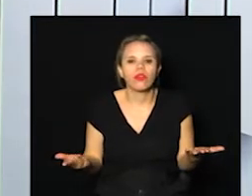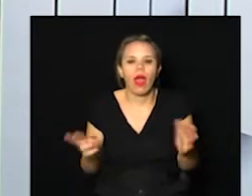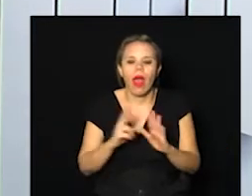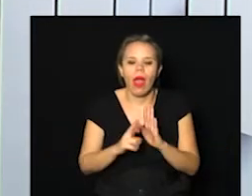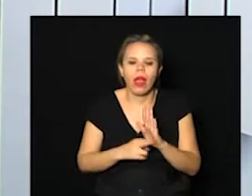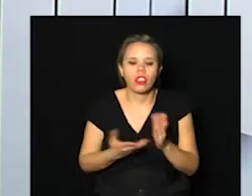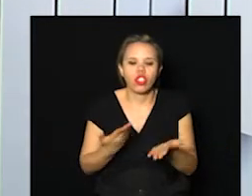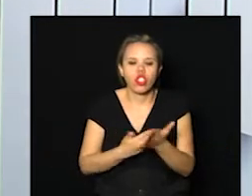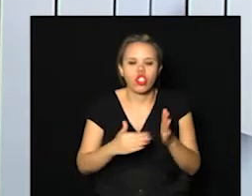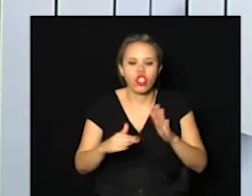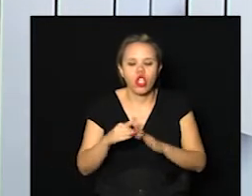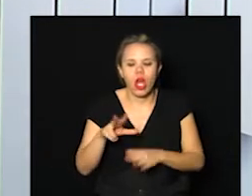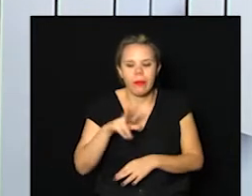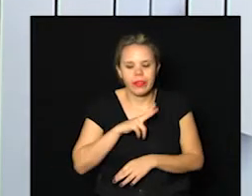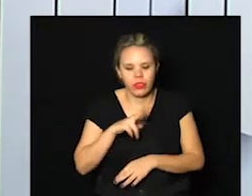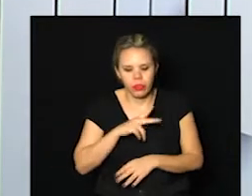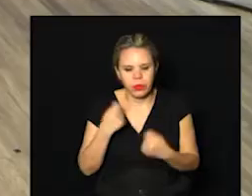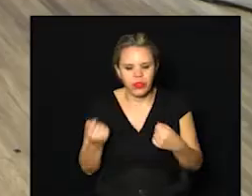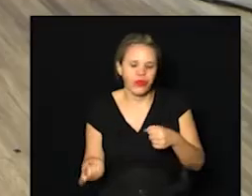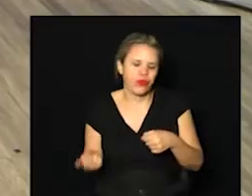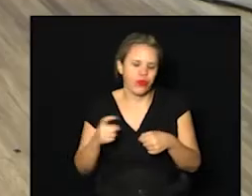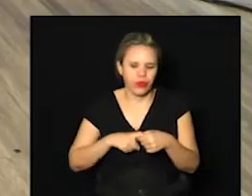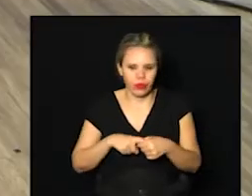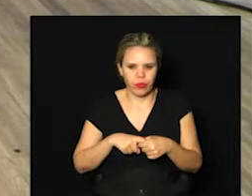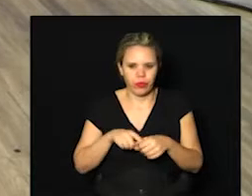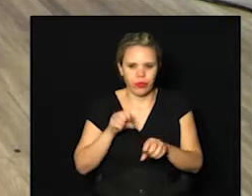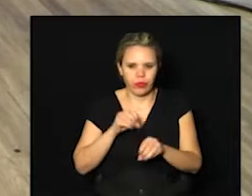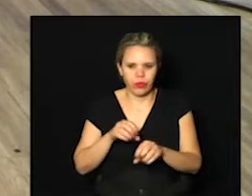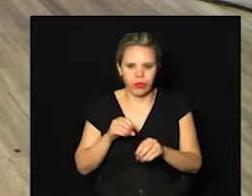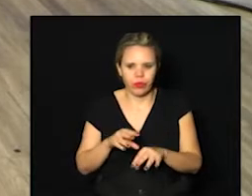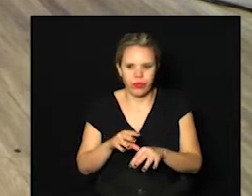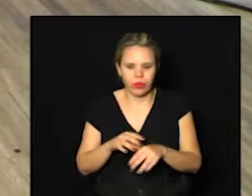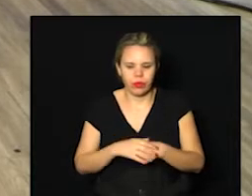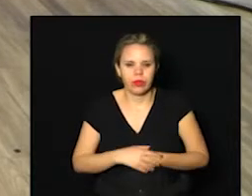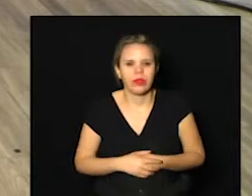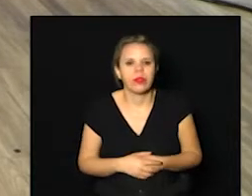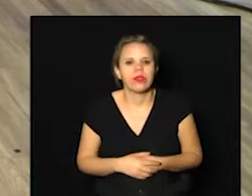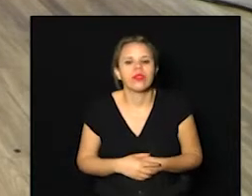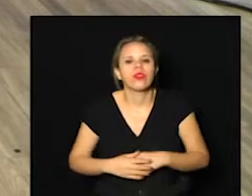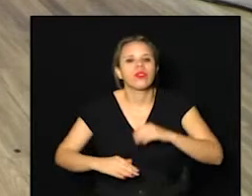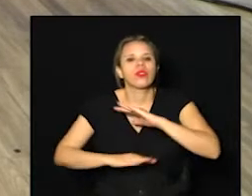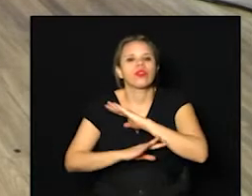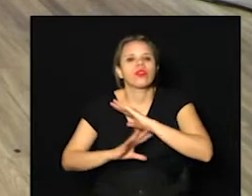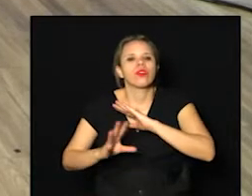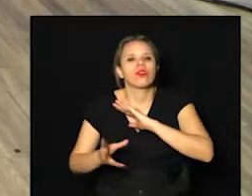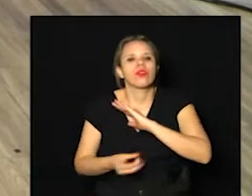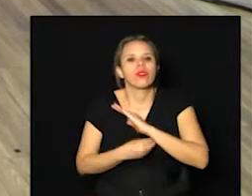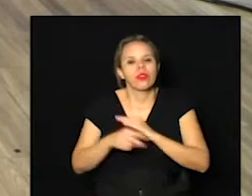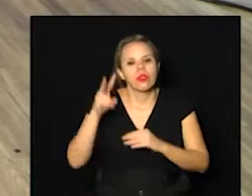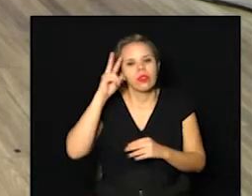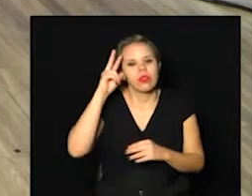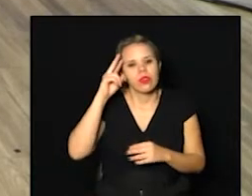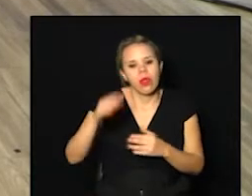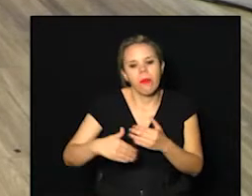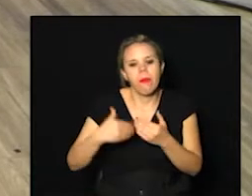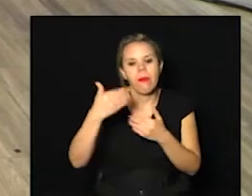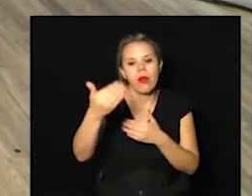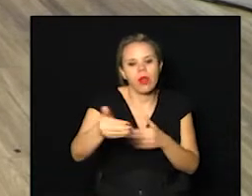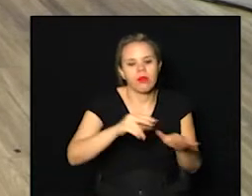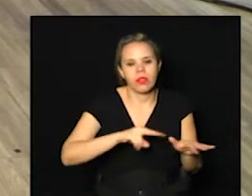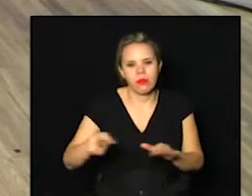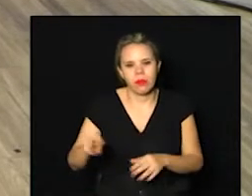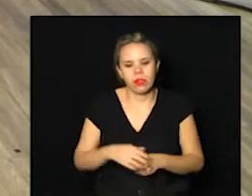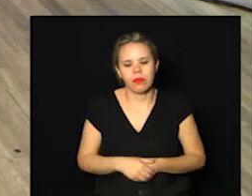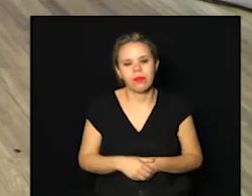particulares, quando que as escolas devem retornar. Então, esse assunto eu vou abordar também no Câmara Total da segunda-feira da próxima